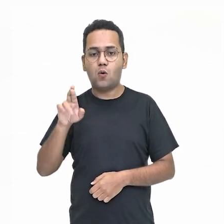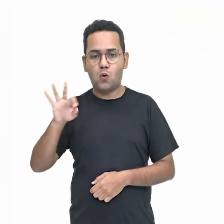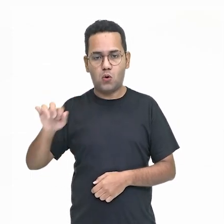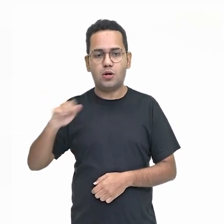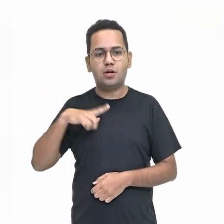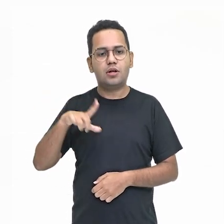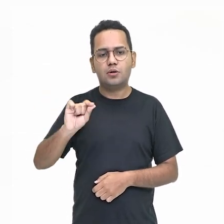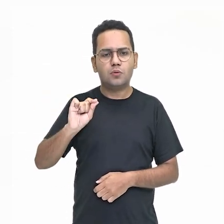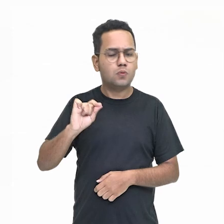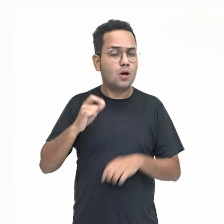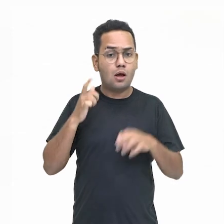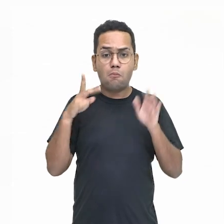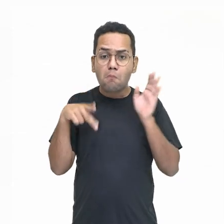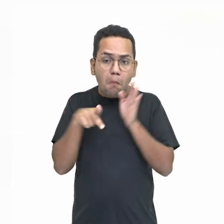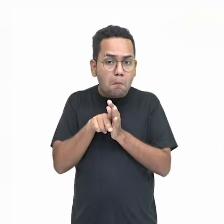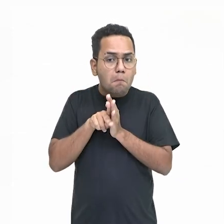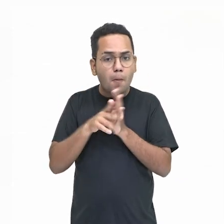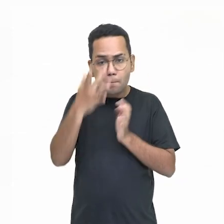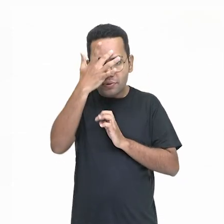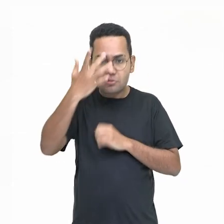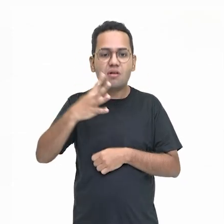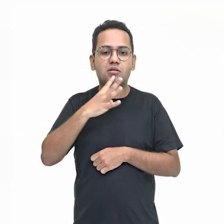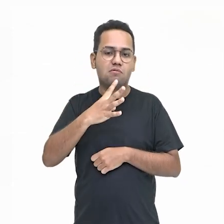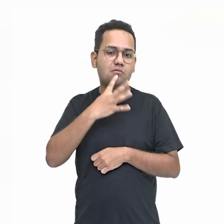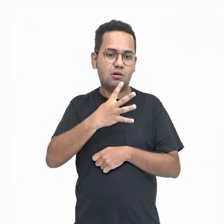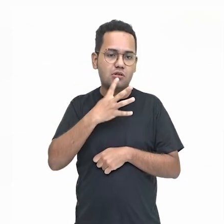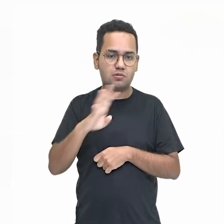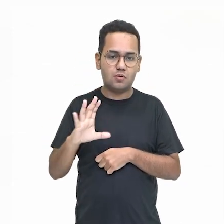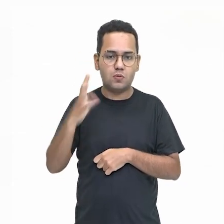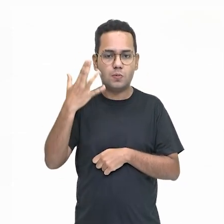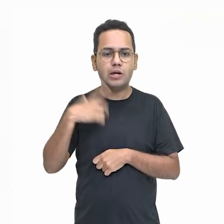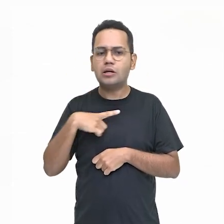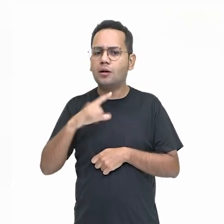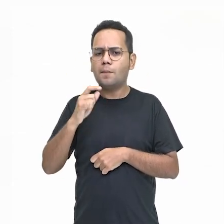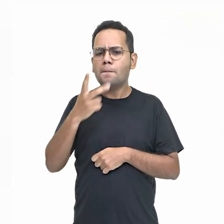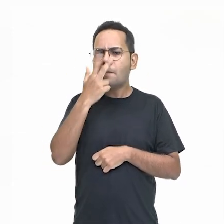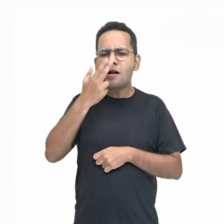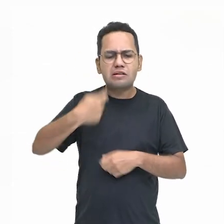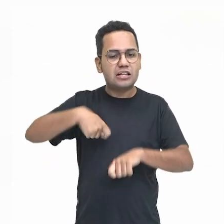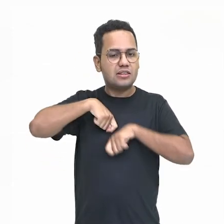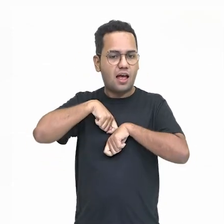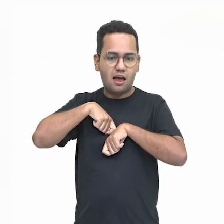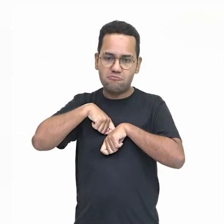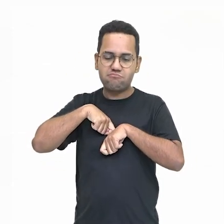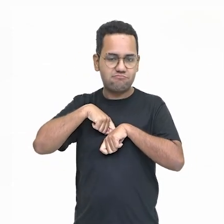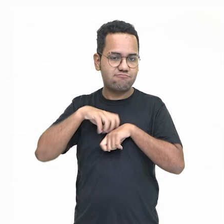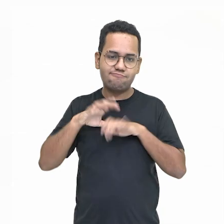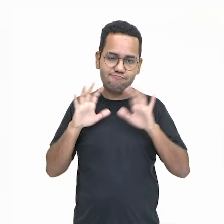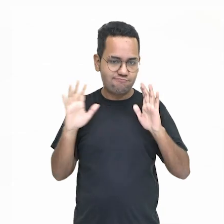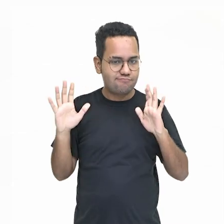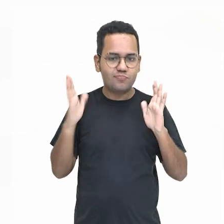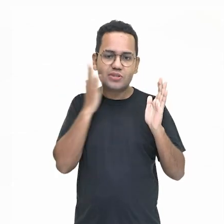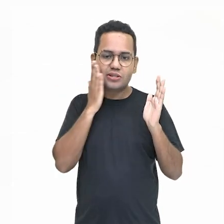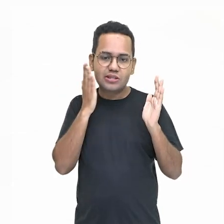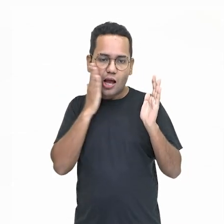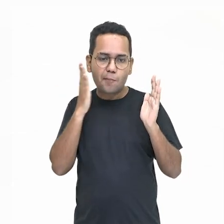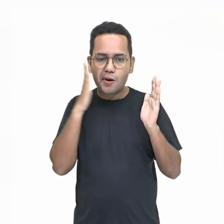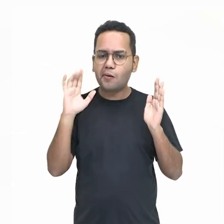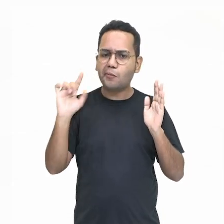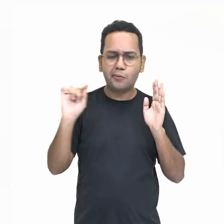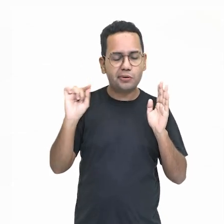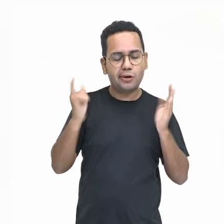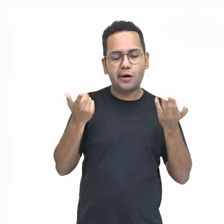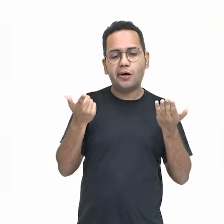também um experiente que alia essa condição, um dom especial, saber benzer,